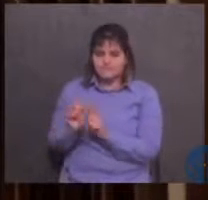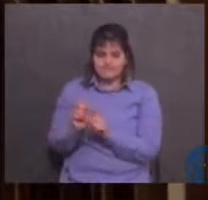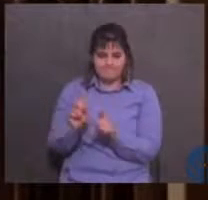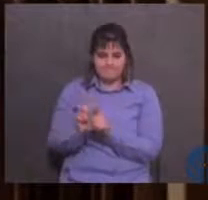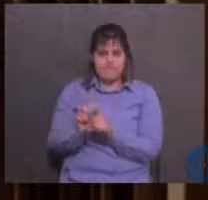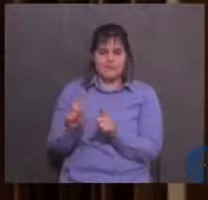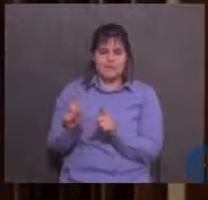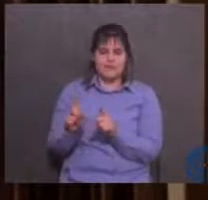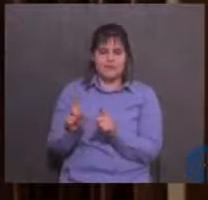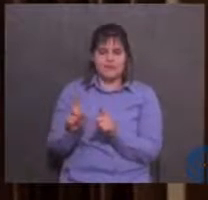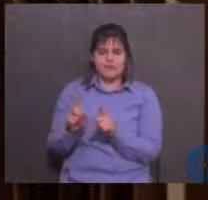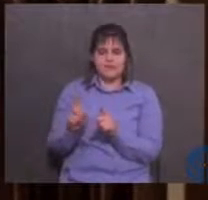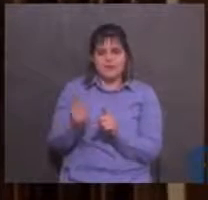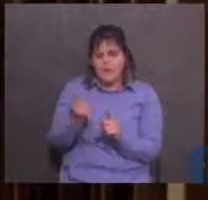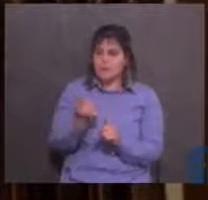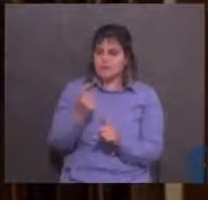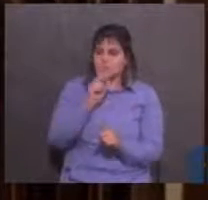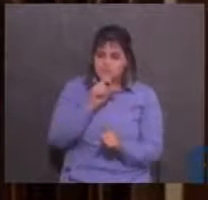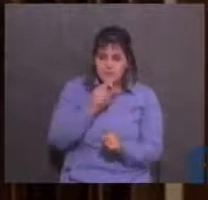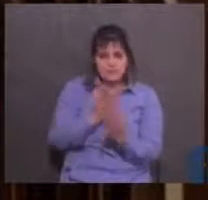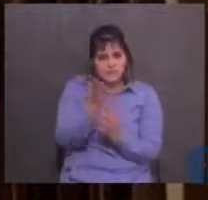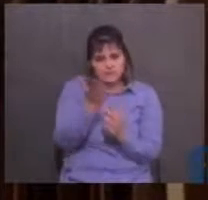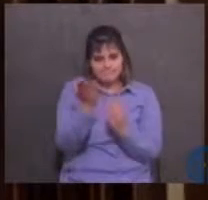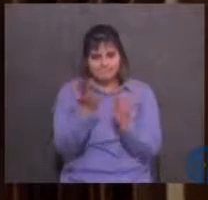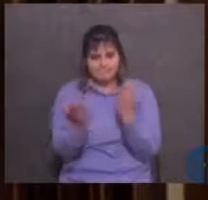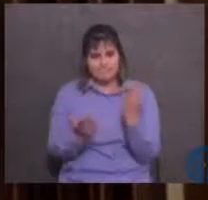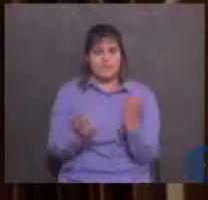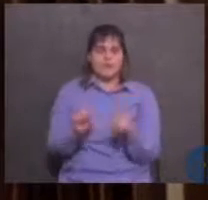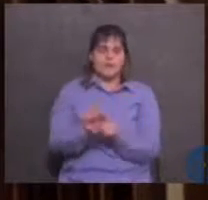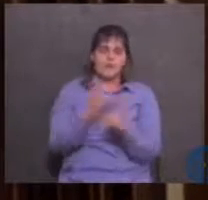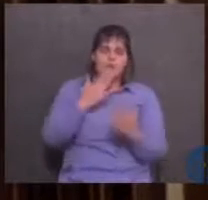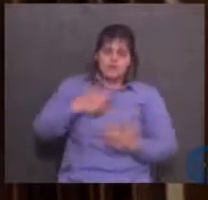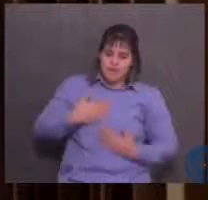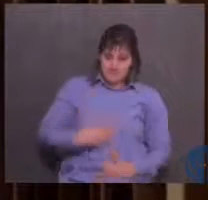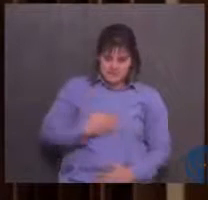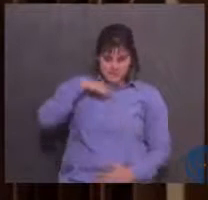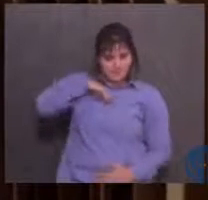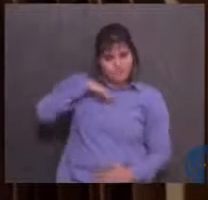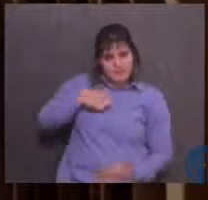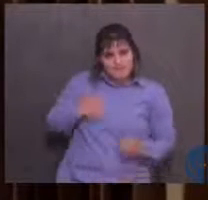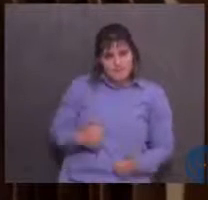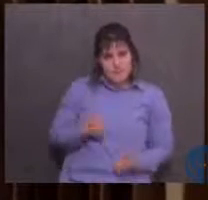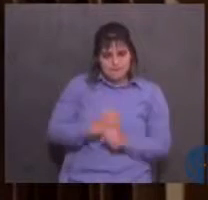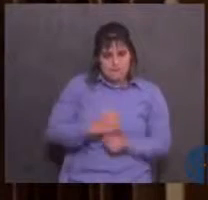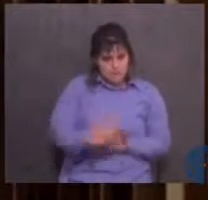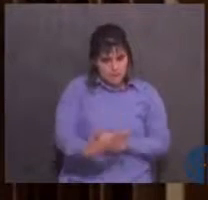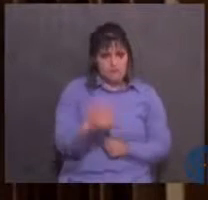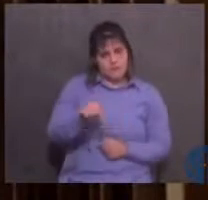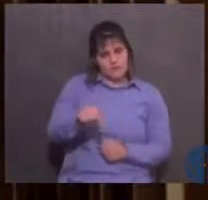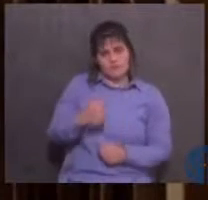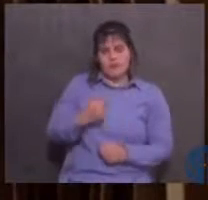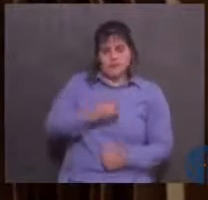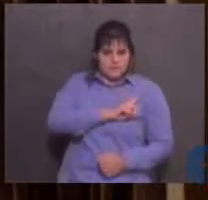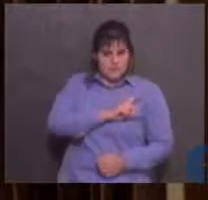Arbeitsmöglichkeit, die sowohl die persönliche als auch die berufliche Erfüllung ermöglichen. Oremus.